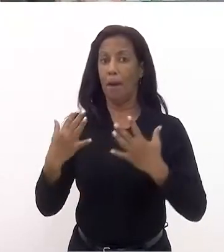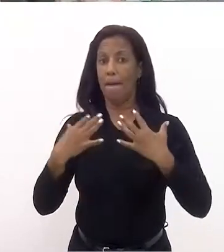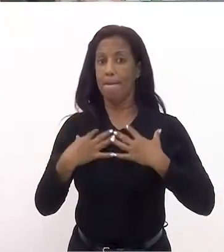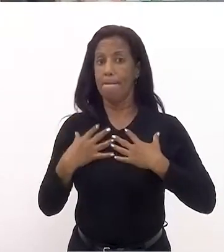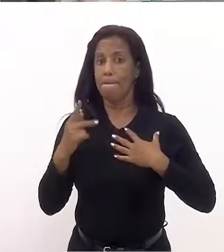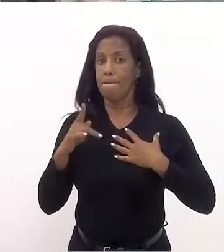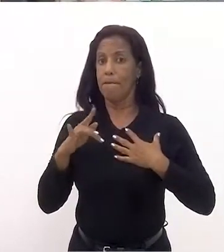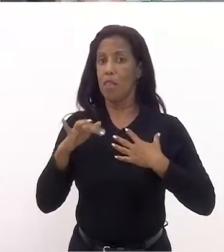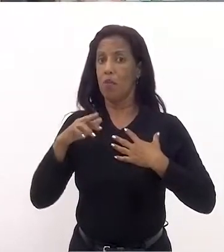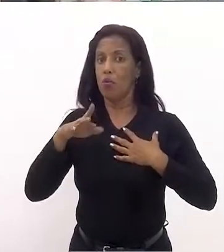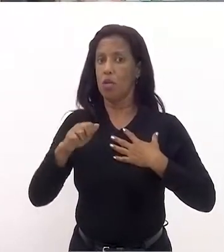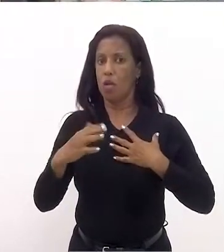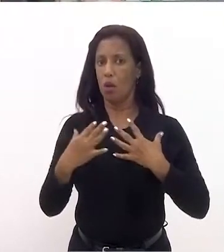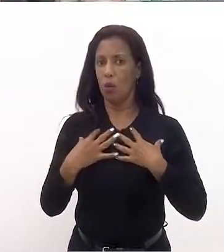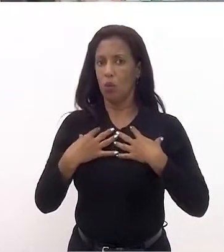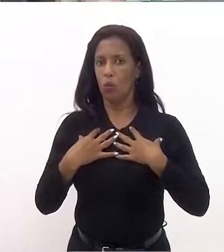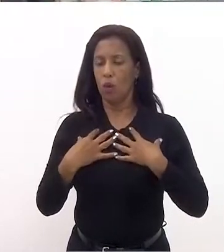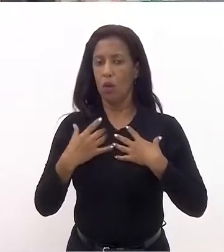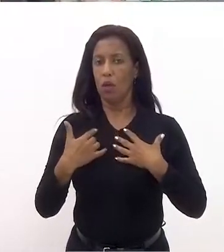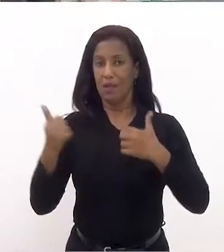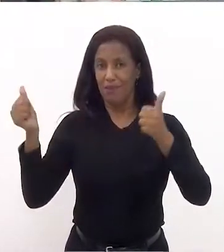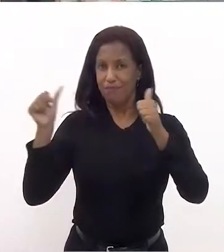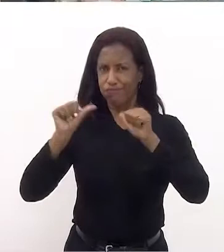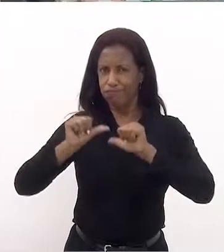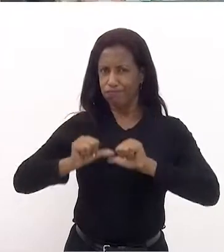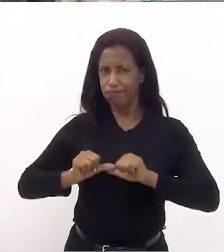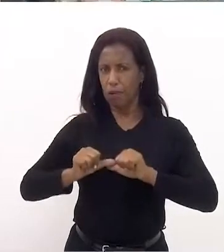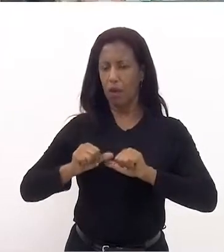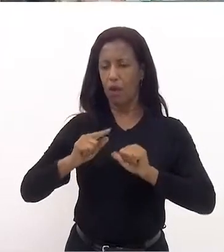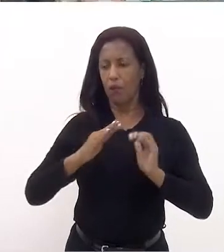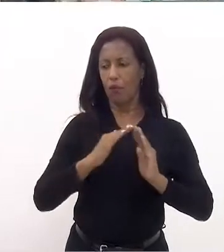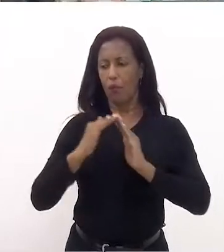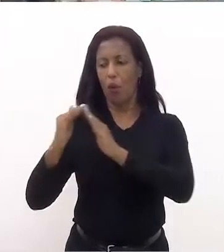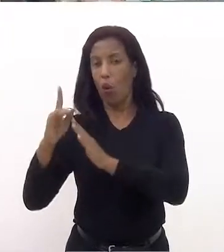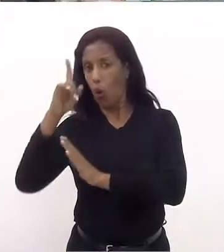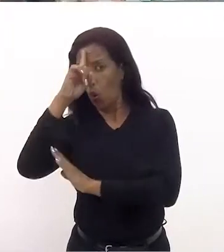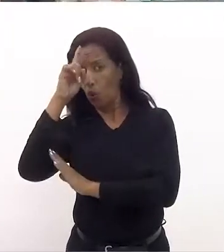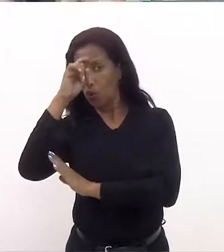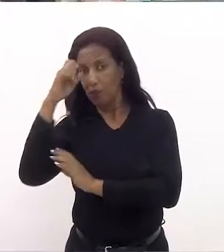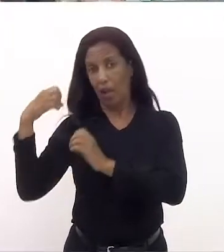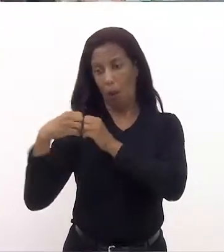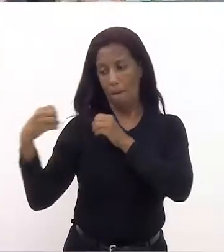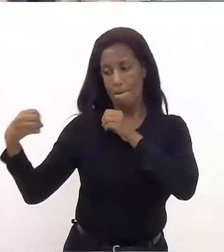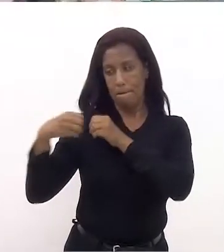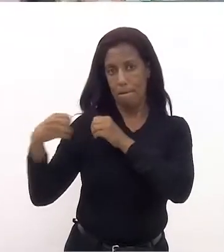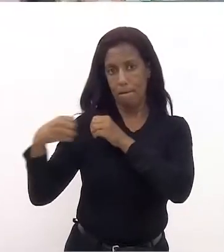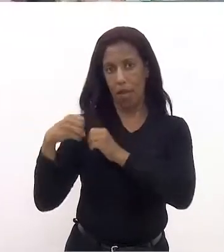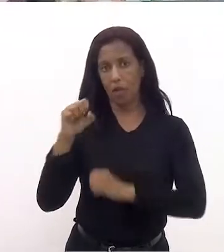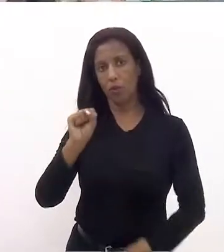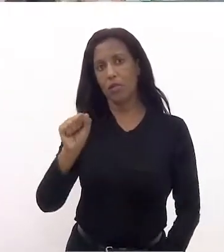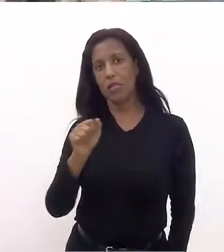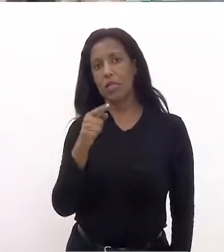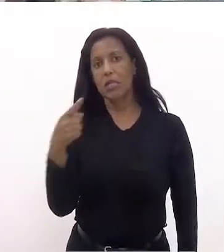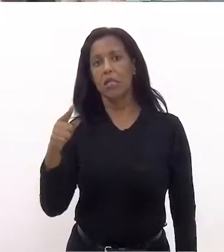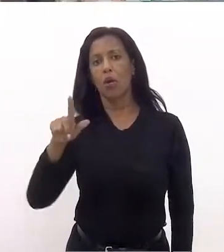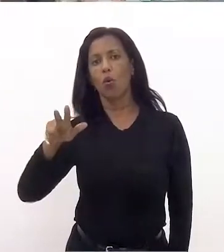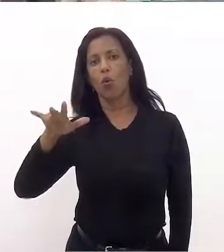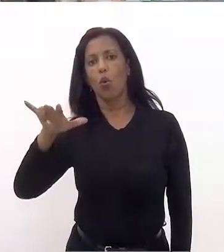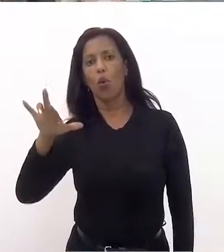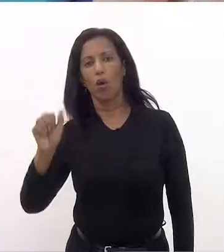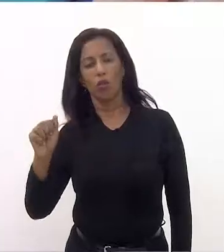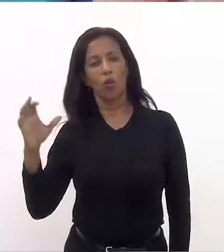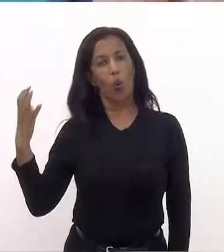uma pneumonia dupla que me levou aqui para o Hospital São Lucas. Eu moro ao lado do Hospital São Lucas,